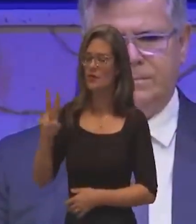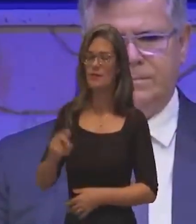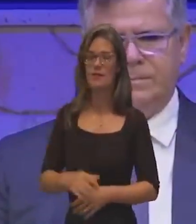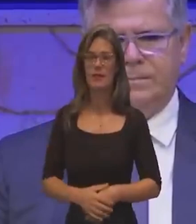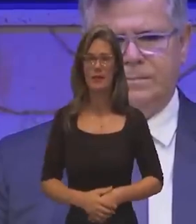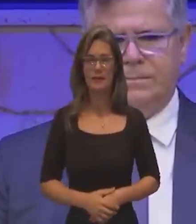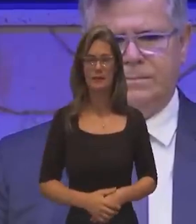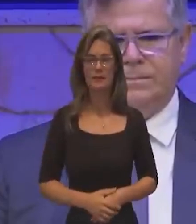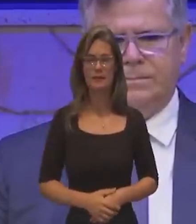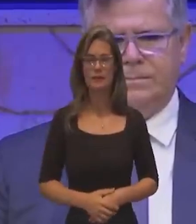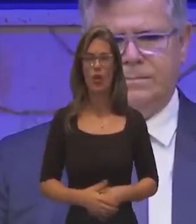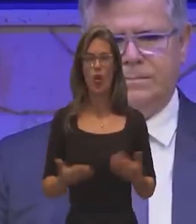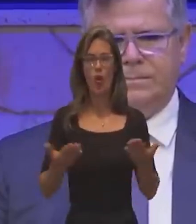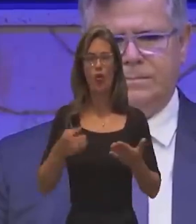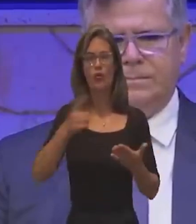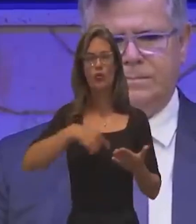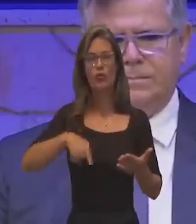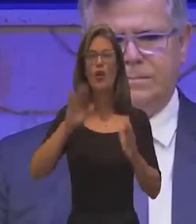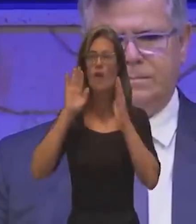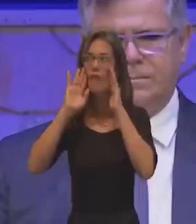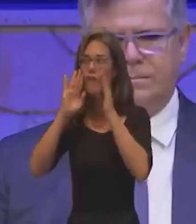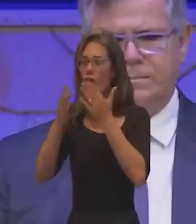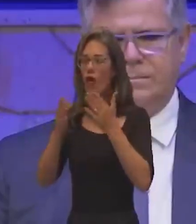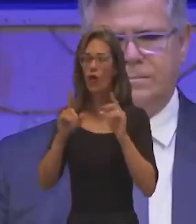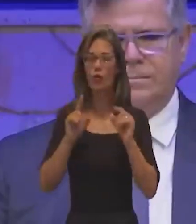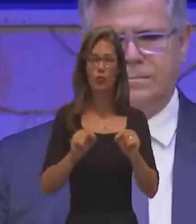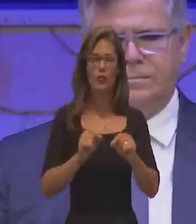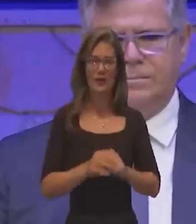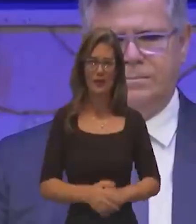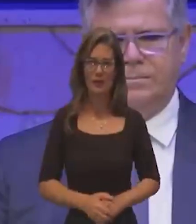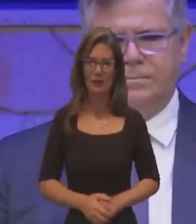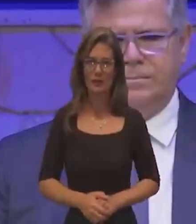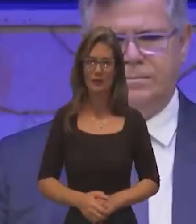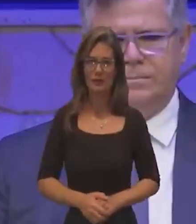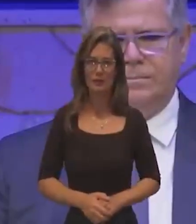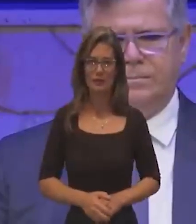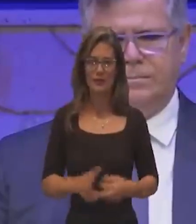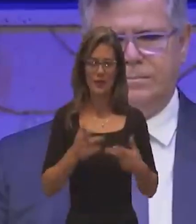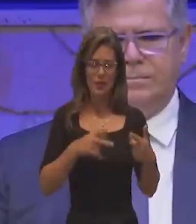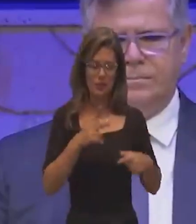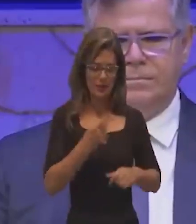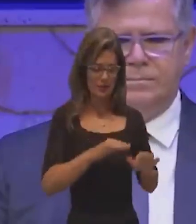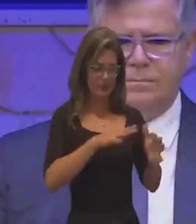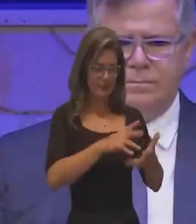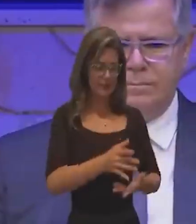Para onde os seus olhos estão olhando?